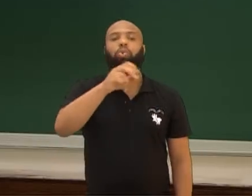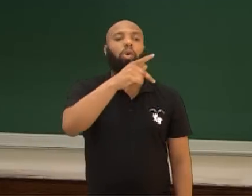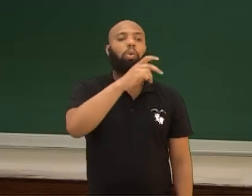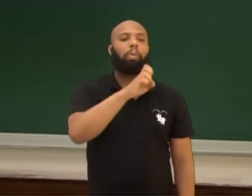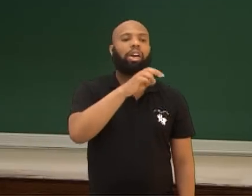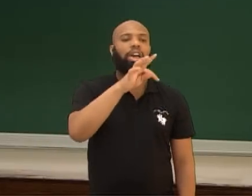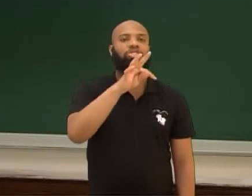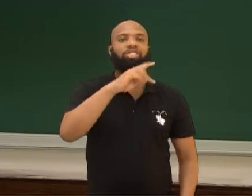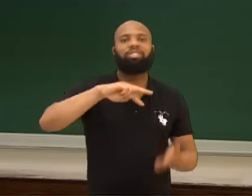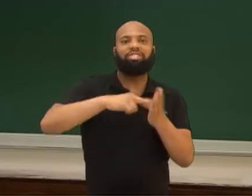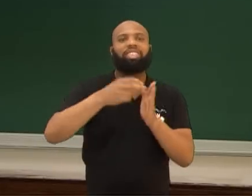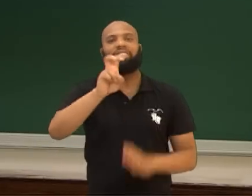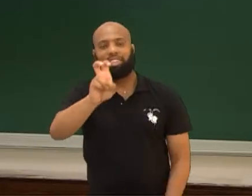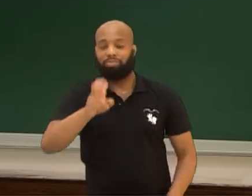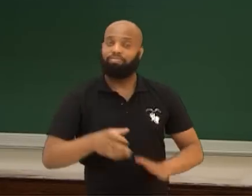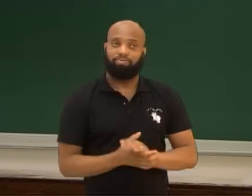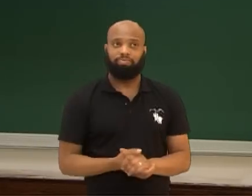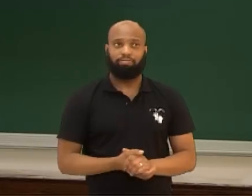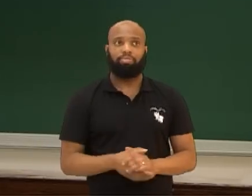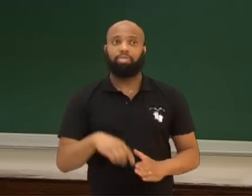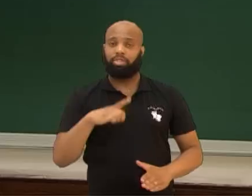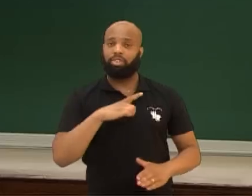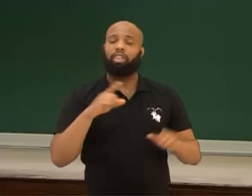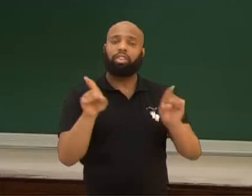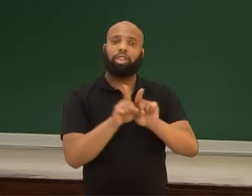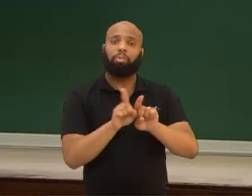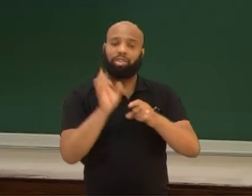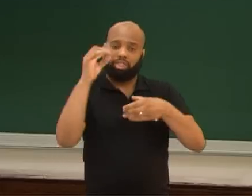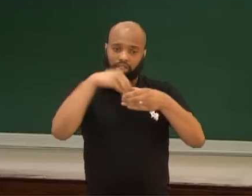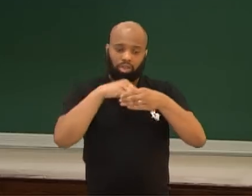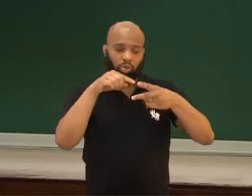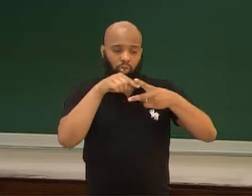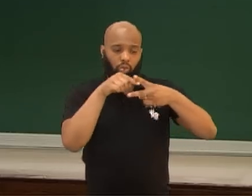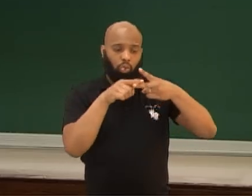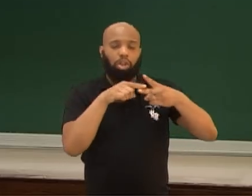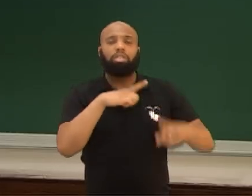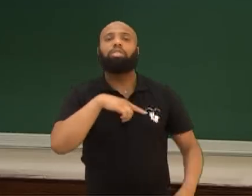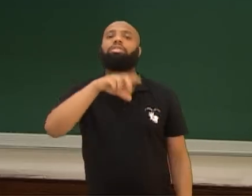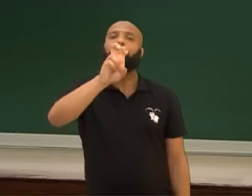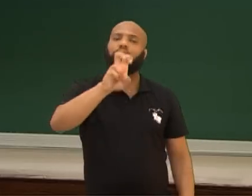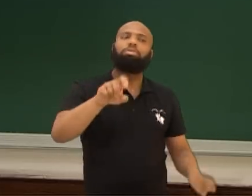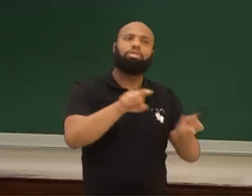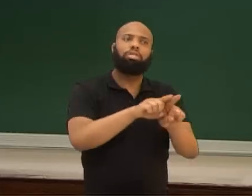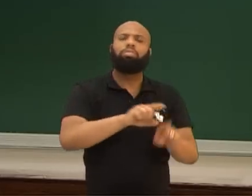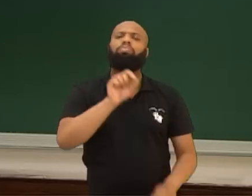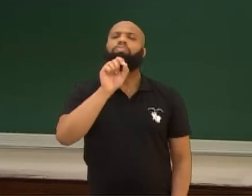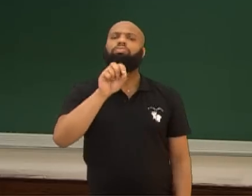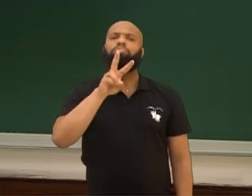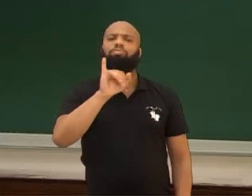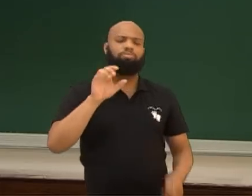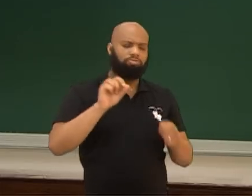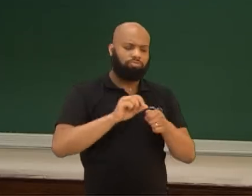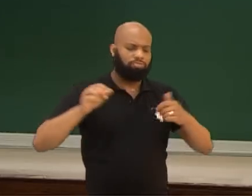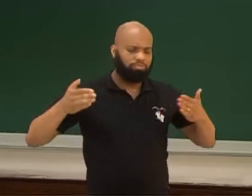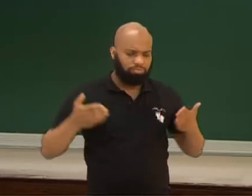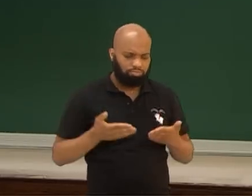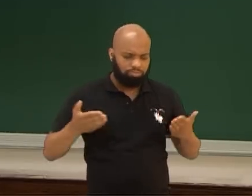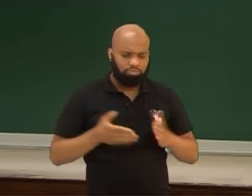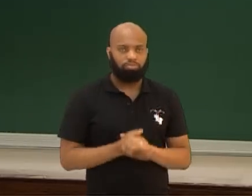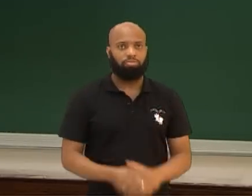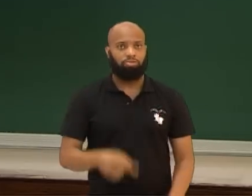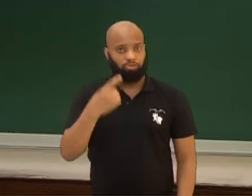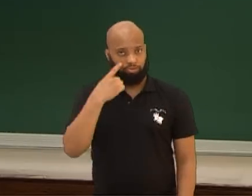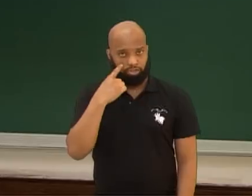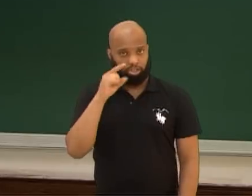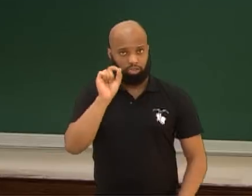ângulos. Então, ó, os 5 ângulos internos aqui, ó, tá? O que nós vamos fazer? Olha o que eu vou